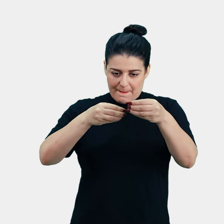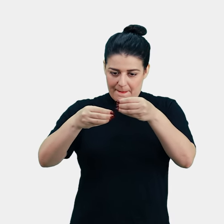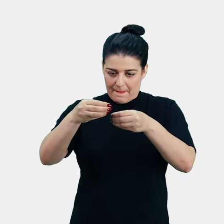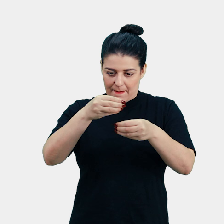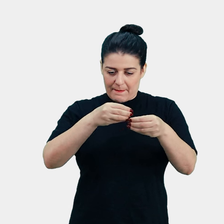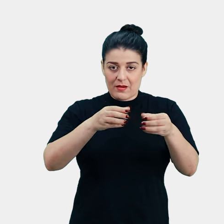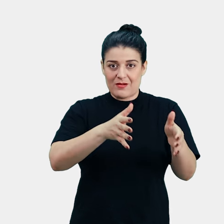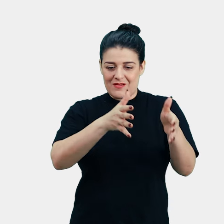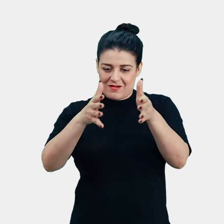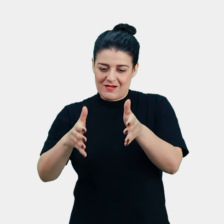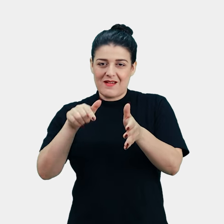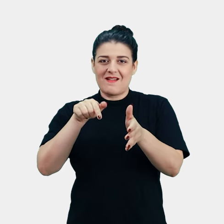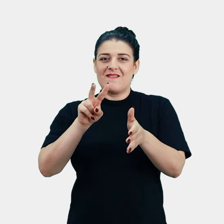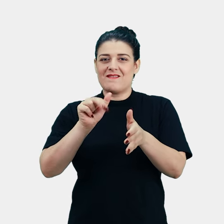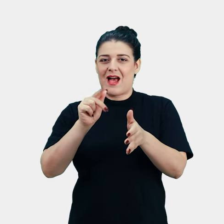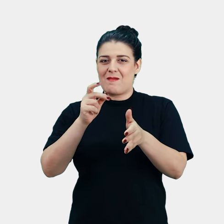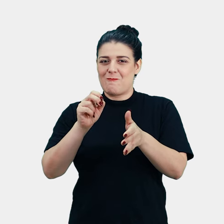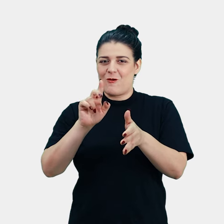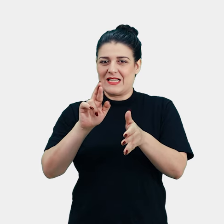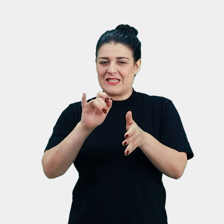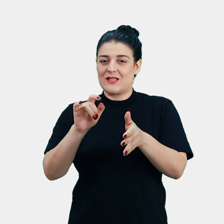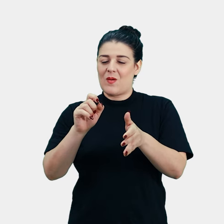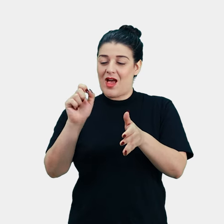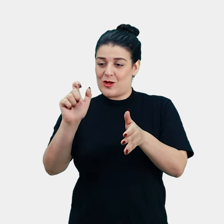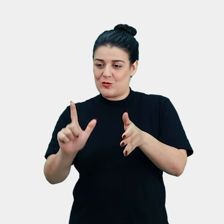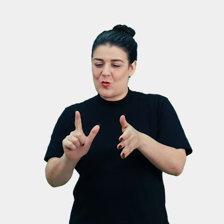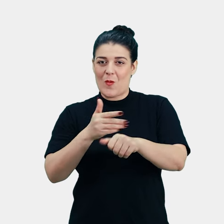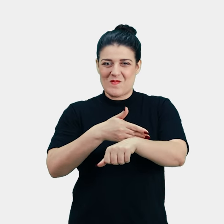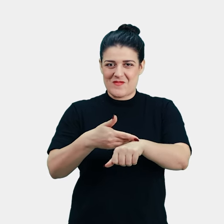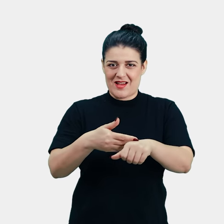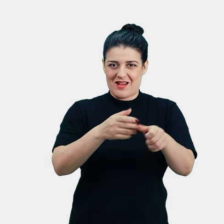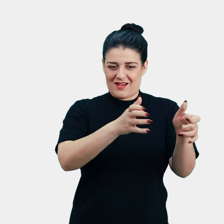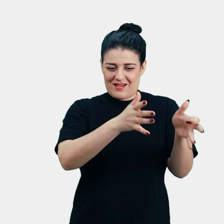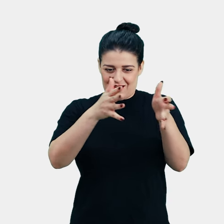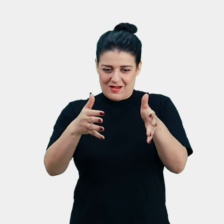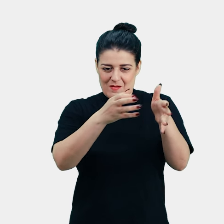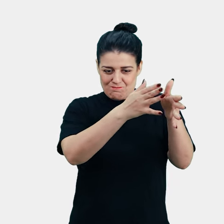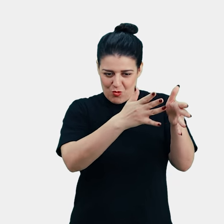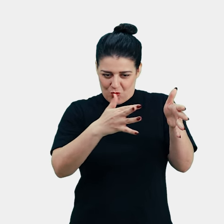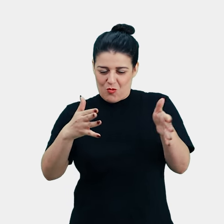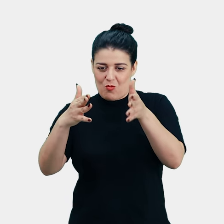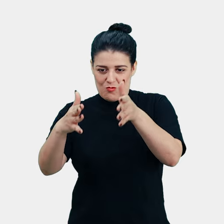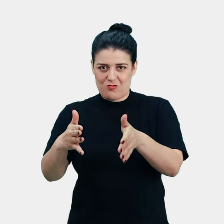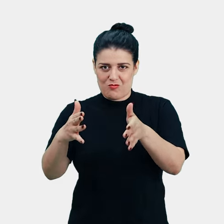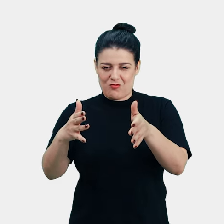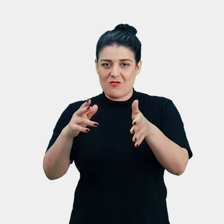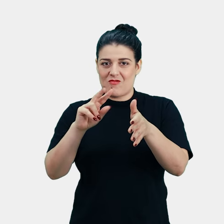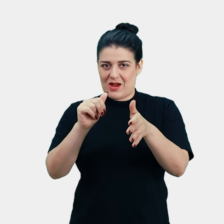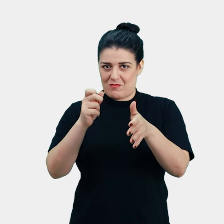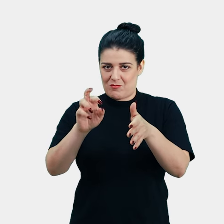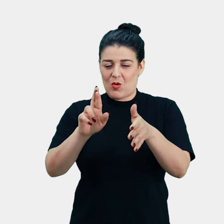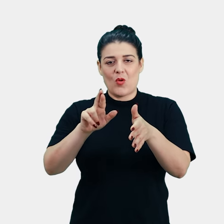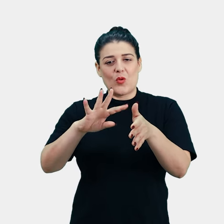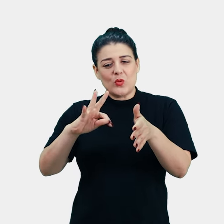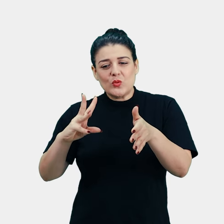Entrando nessa câmara de vaporização. Tá vendo aqui? Azul, branquinha, entrando aqui nessa câmara de vaporização,